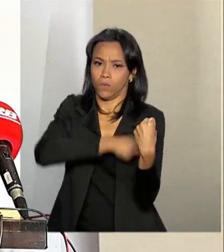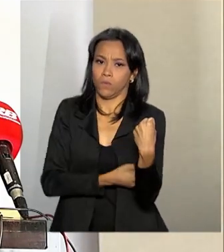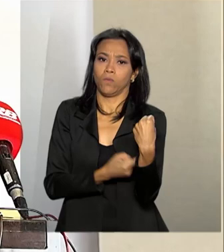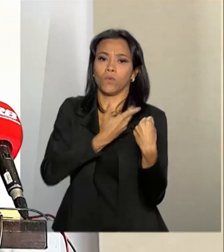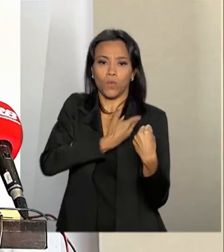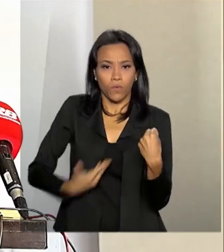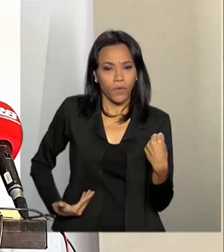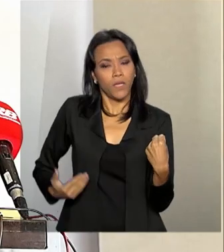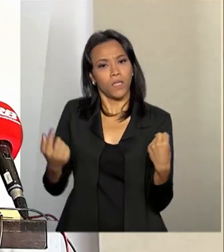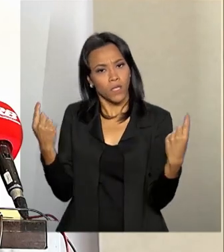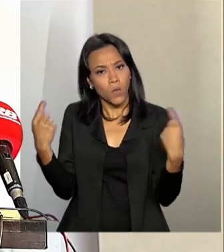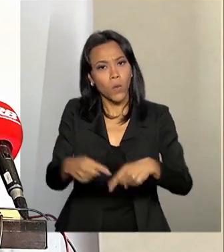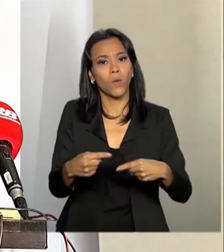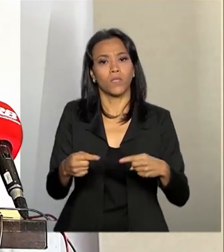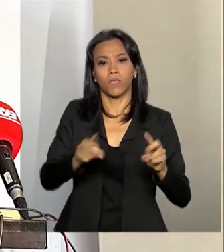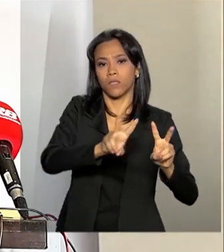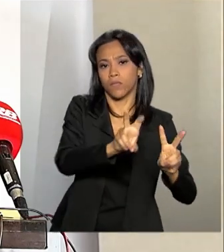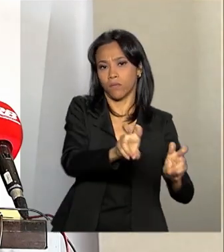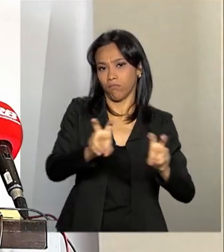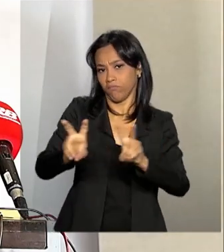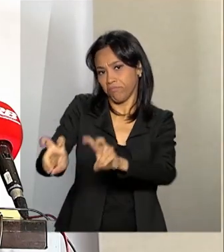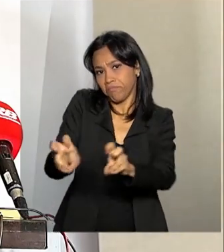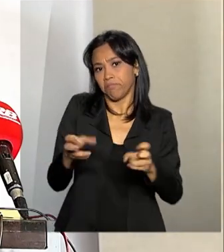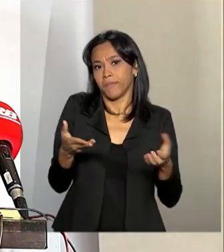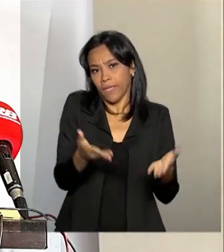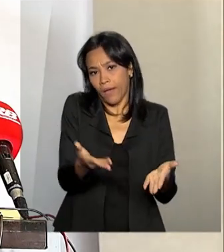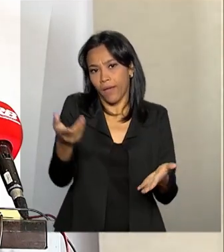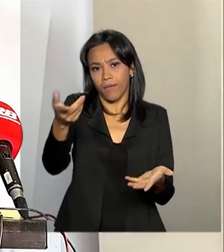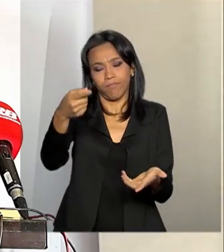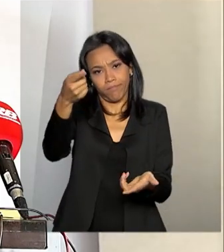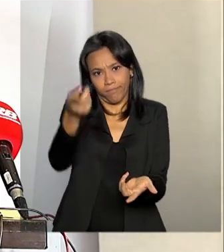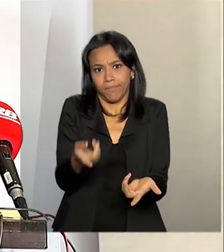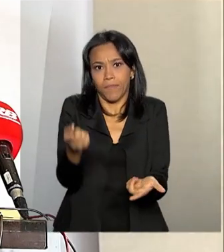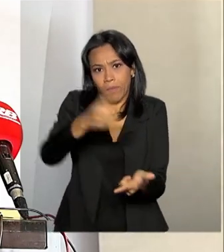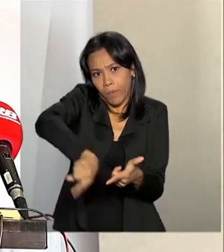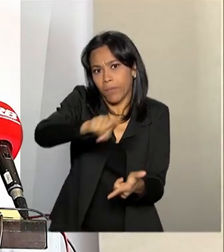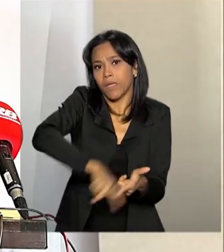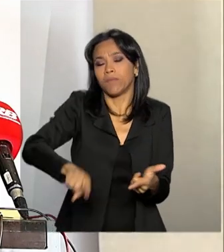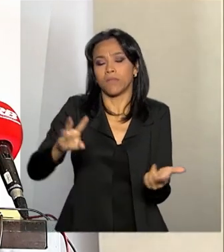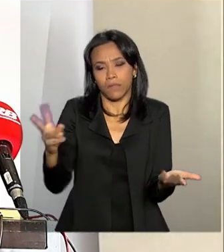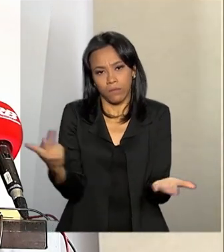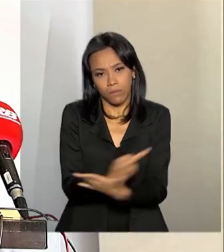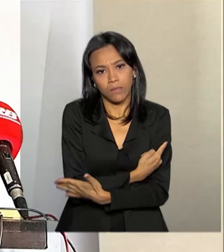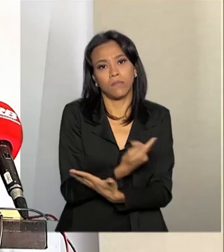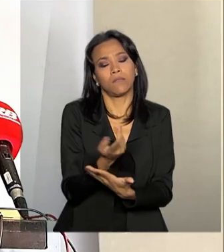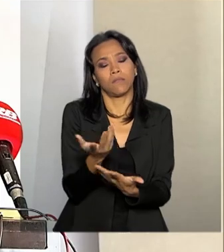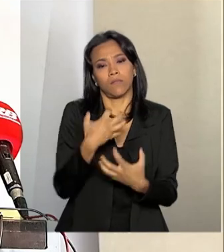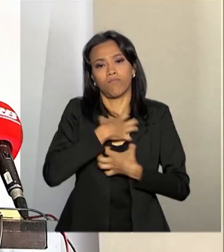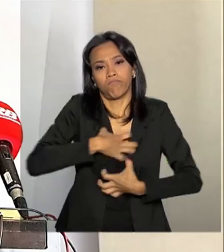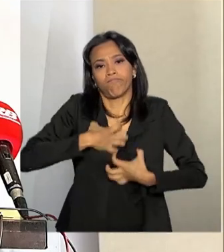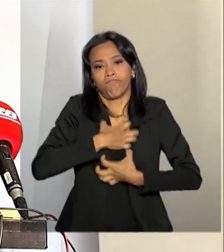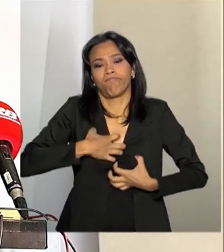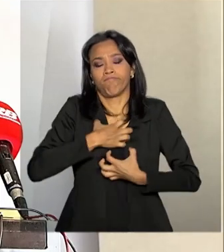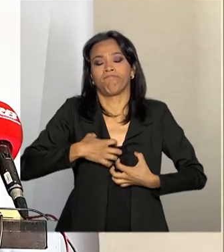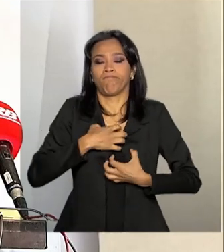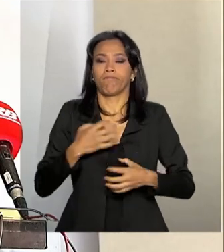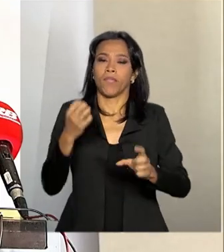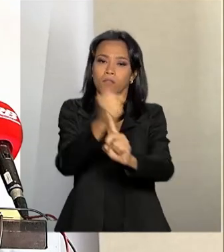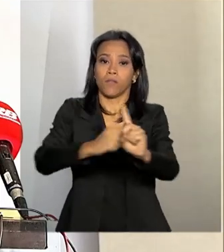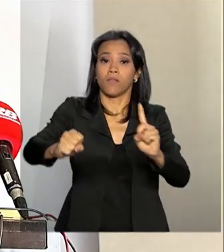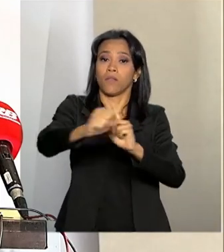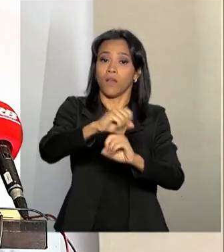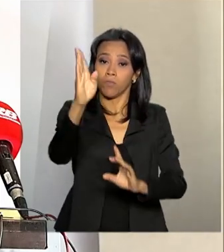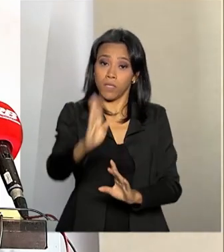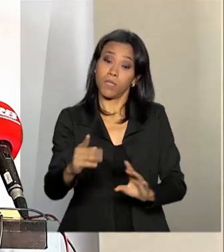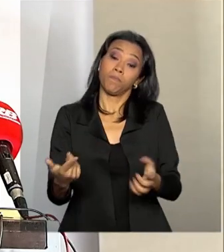em enfrentar essas duas questões, que são as duas principais questões hoje que afligem a população brasileira. Existe um problema fiscal